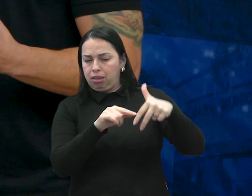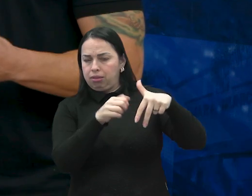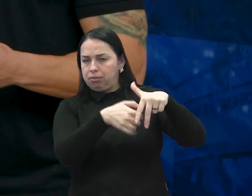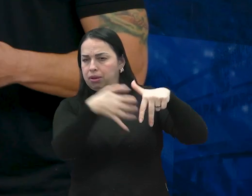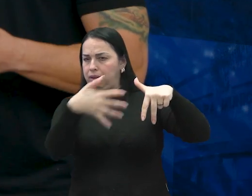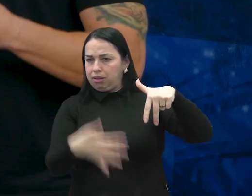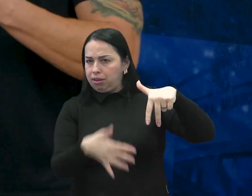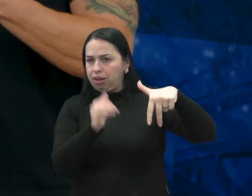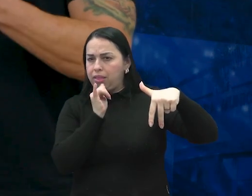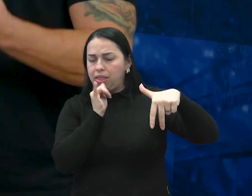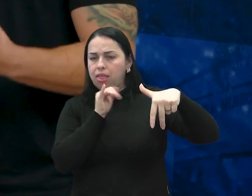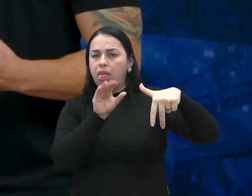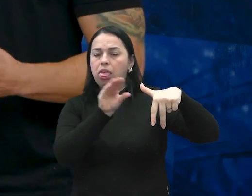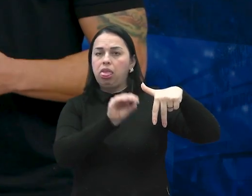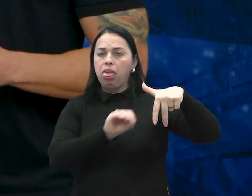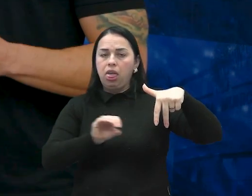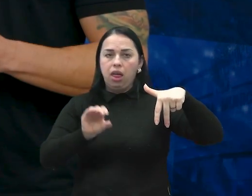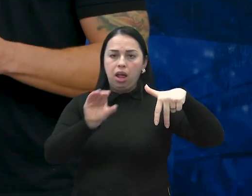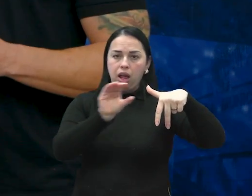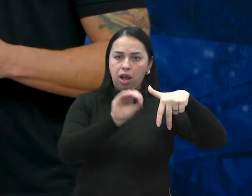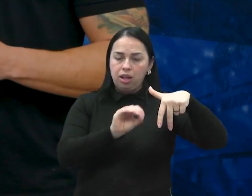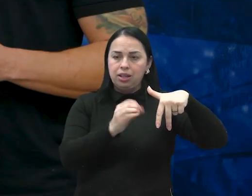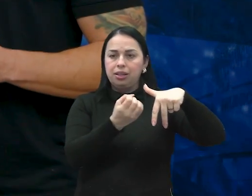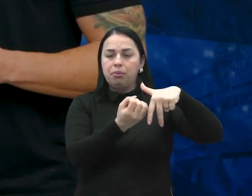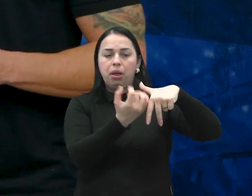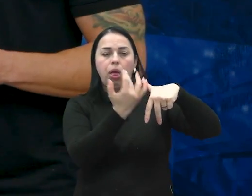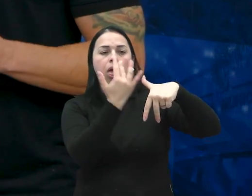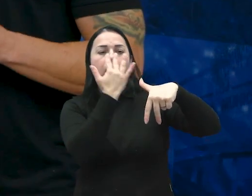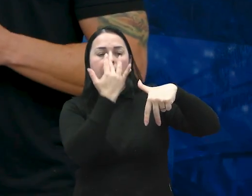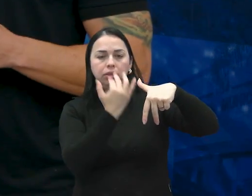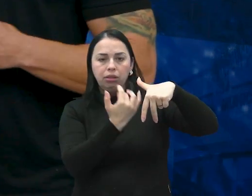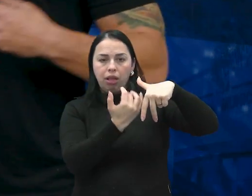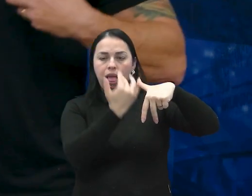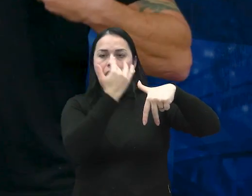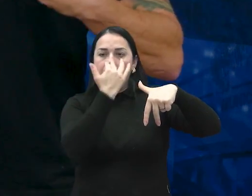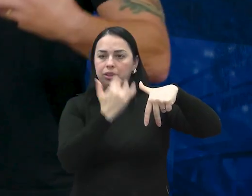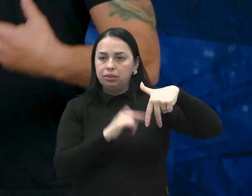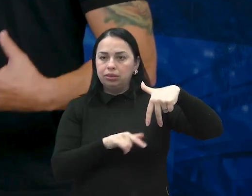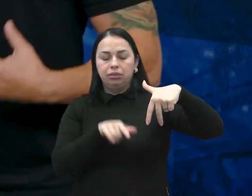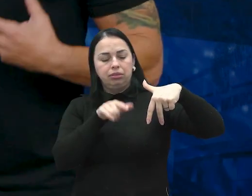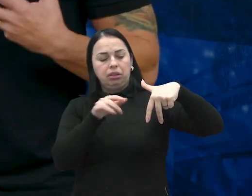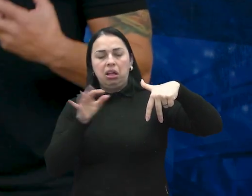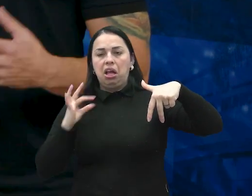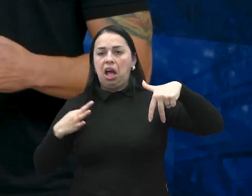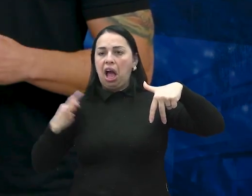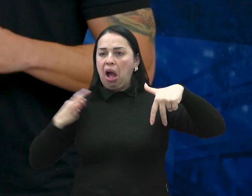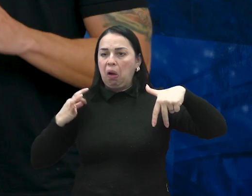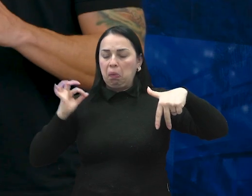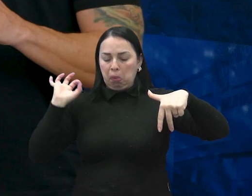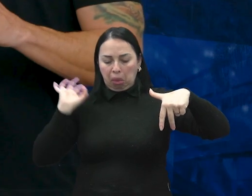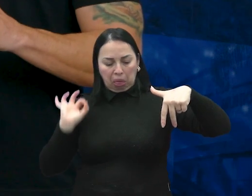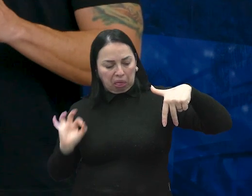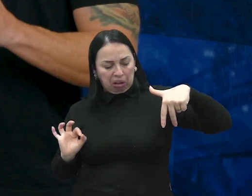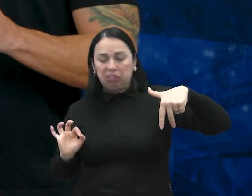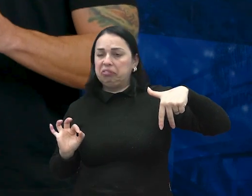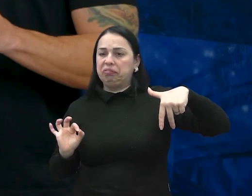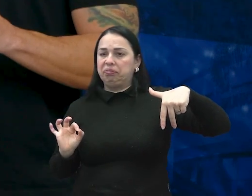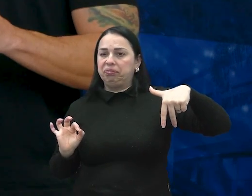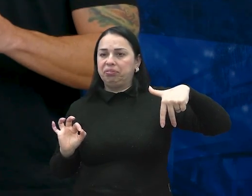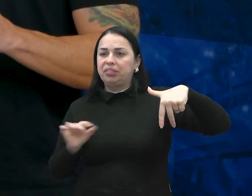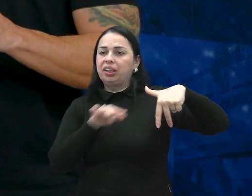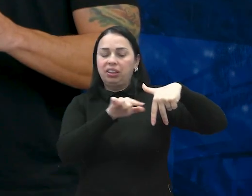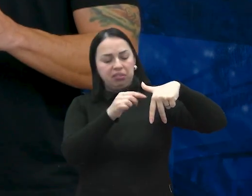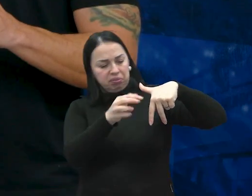algumas características, como fala pastosa, né, o próprio hálito etílico, a roupa desarrumada, enfim. Esses